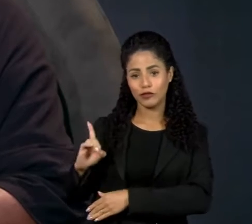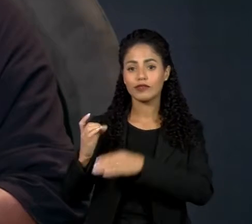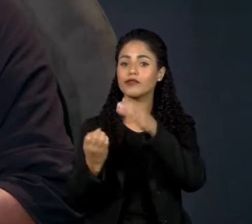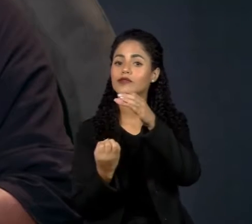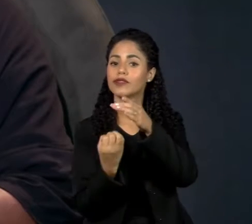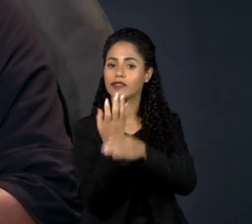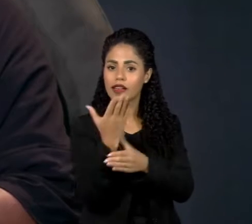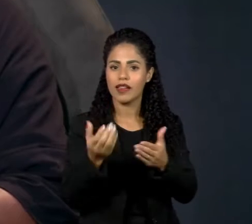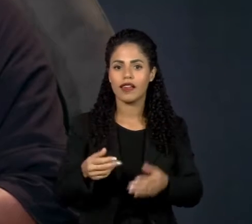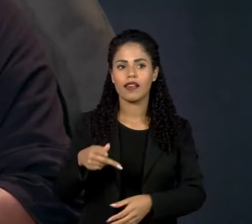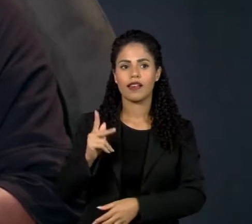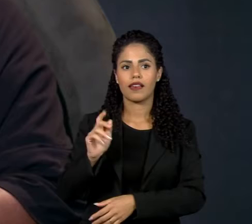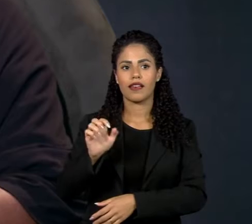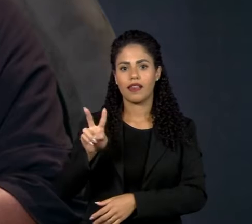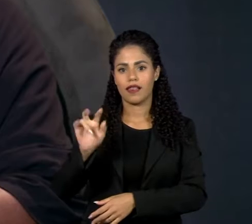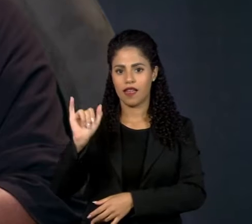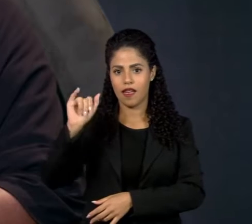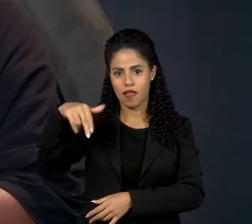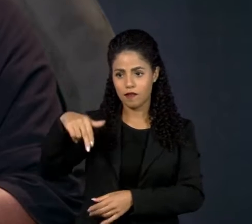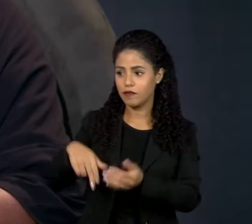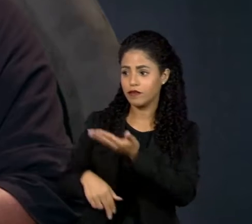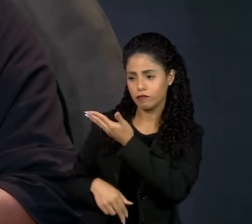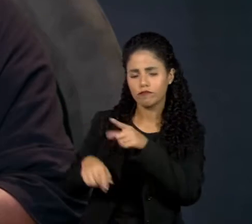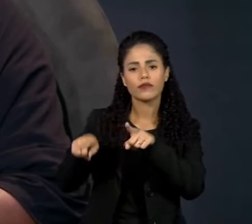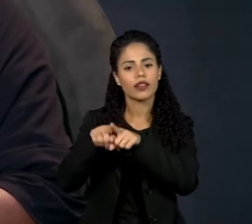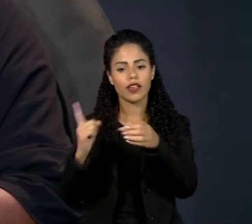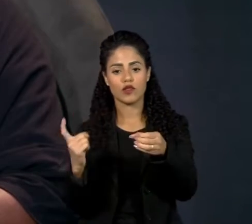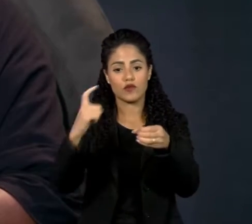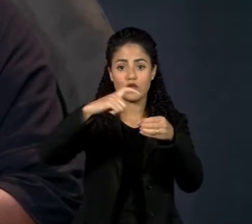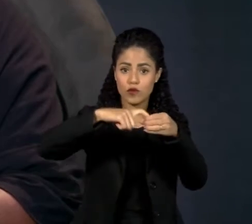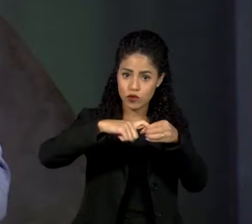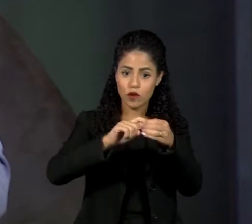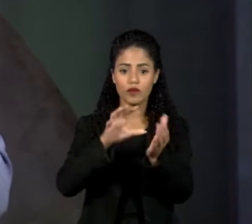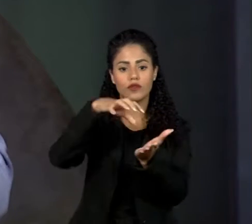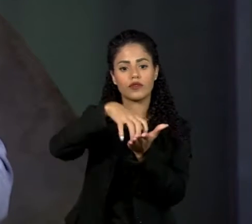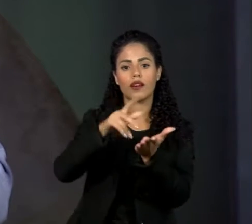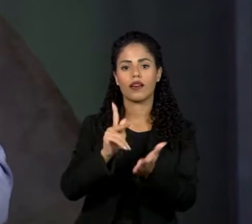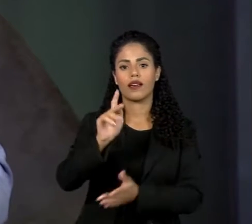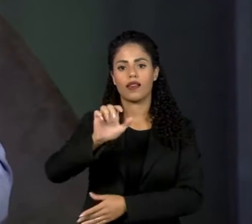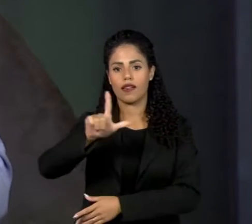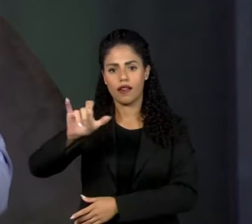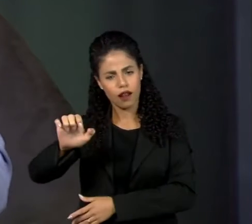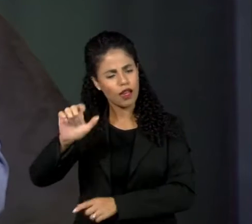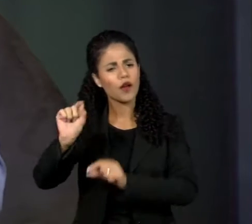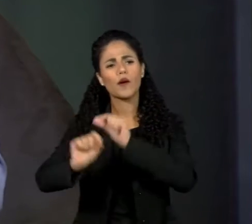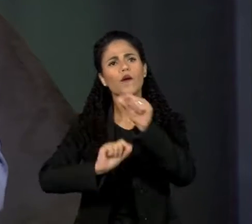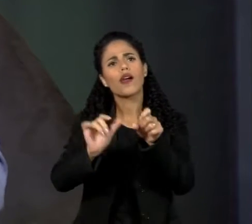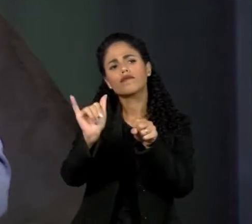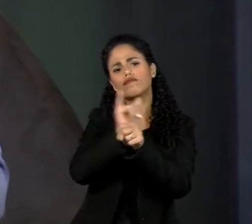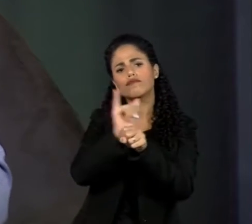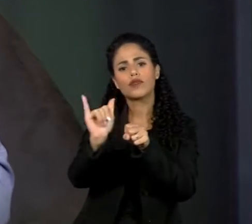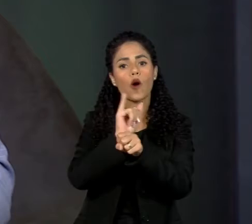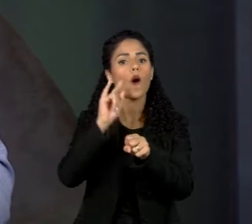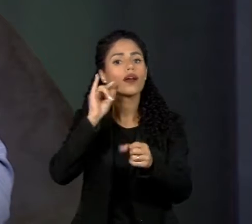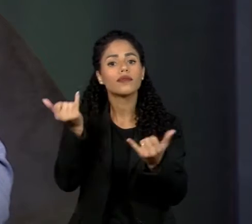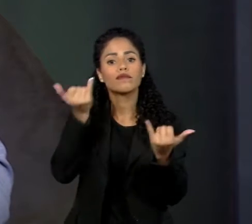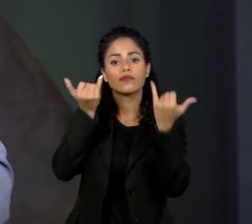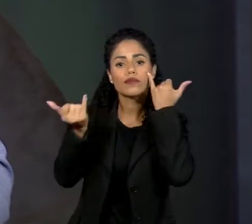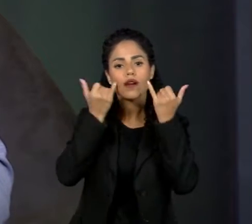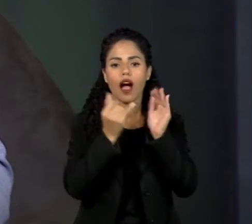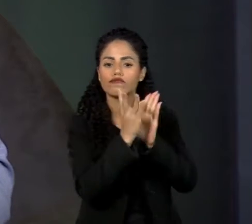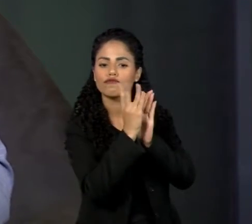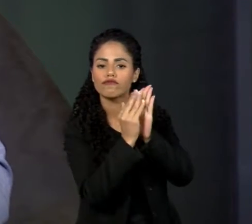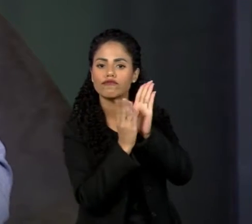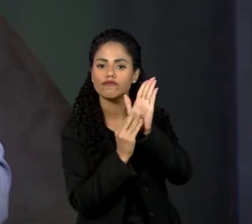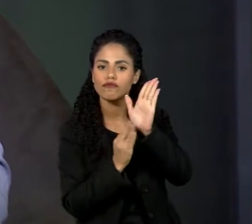criativo Kevin David, que é sócio e fundador da agência Quelê, especializada em estratégia, conteúdo e